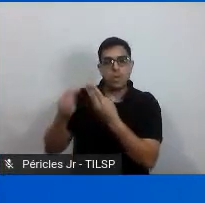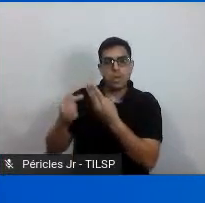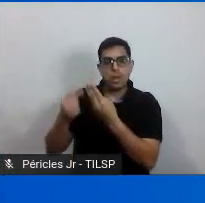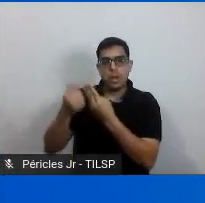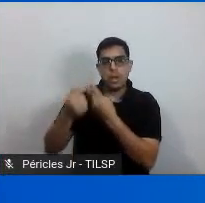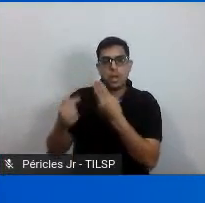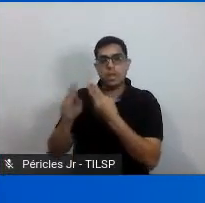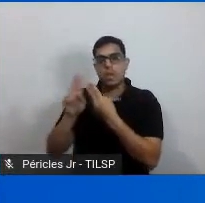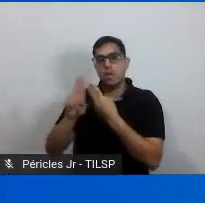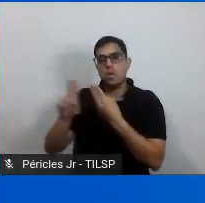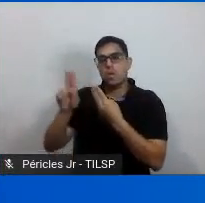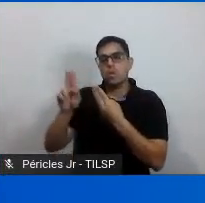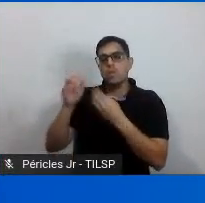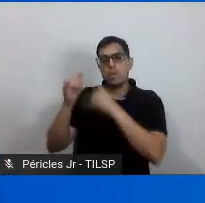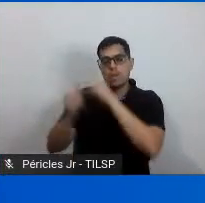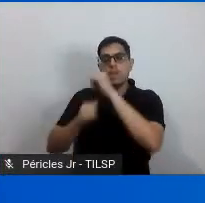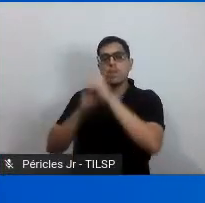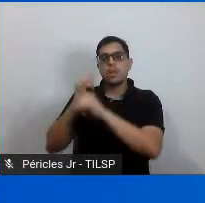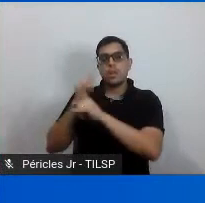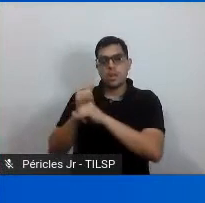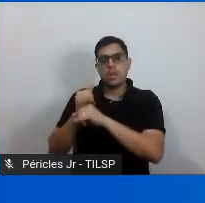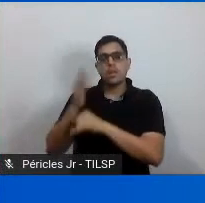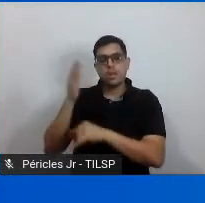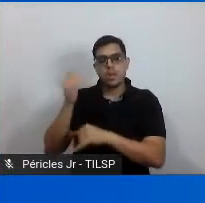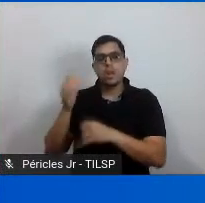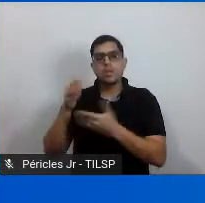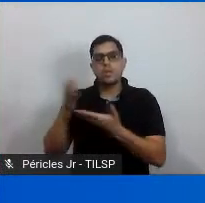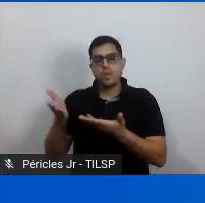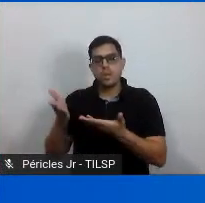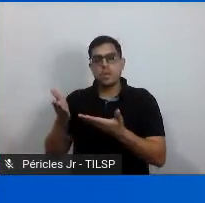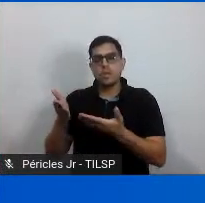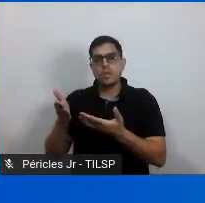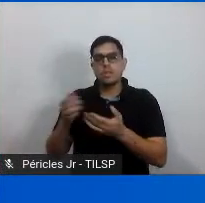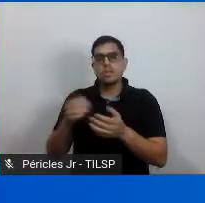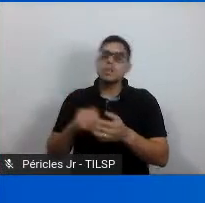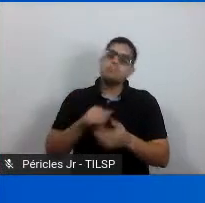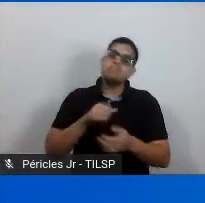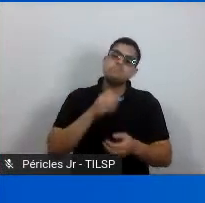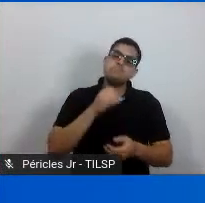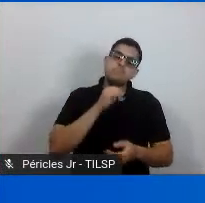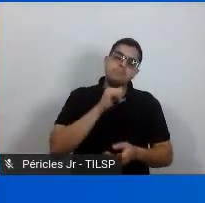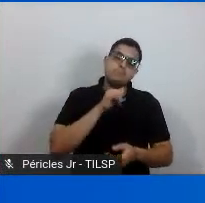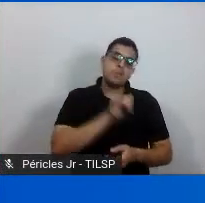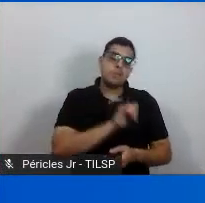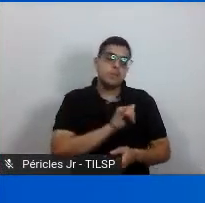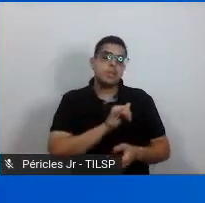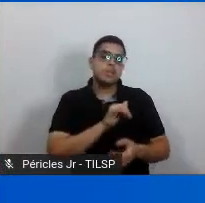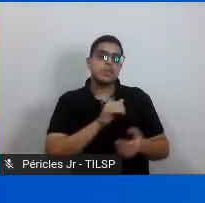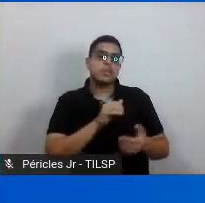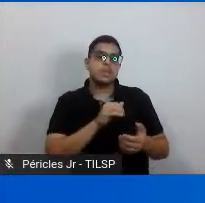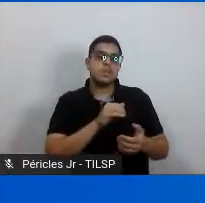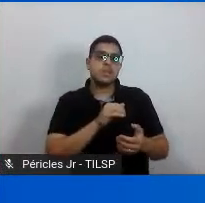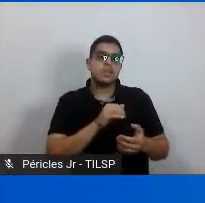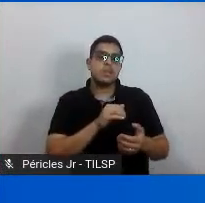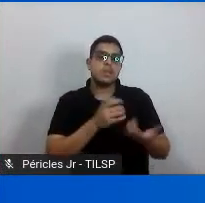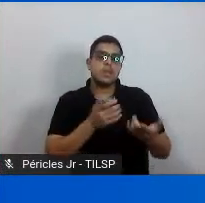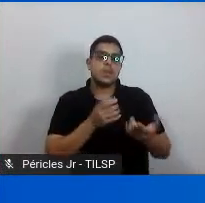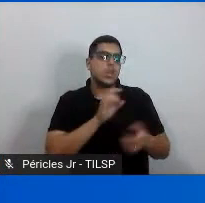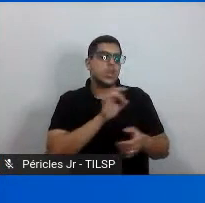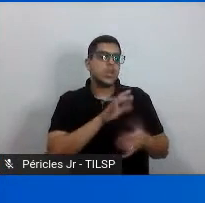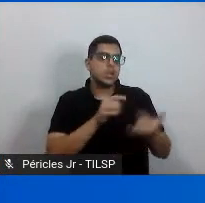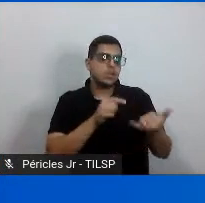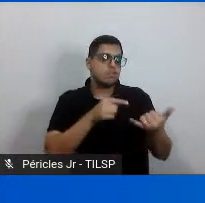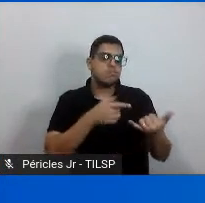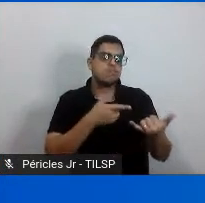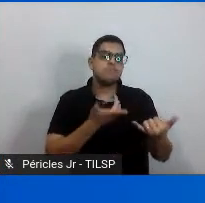cultural muito maior de que o pessoal que só acessa exclusivamente pela internet né E aí a gente também